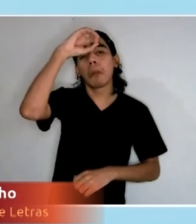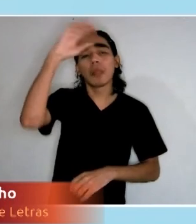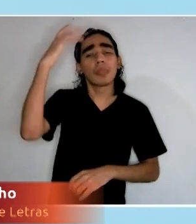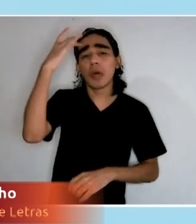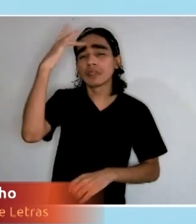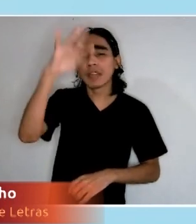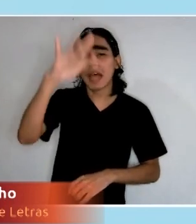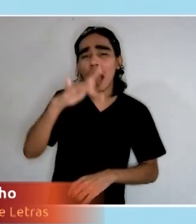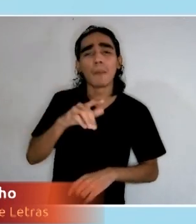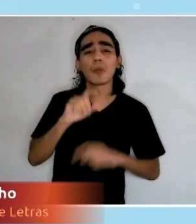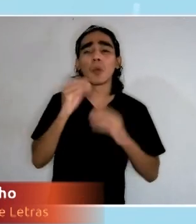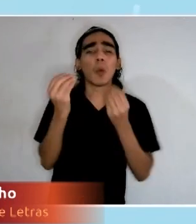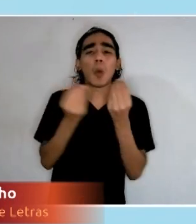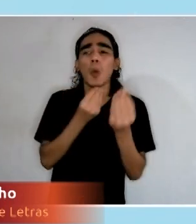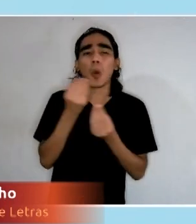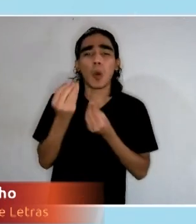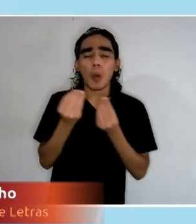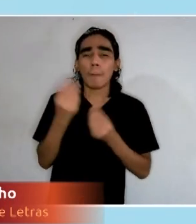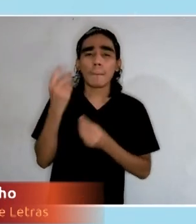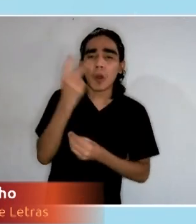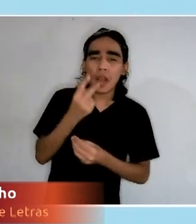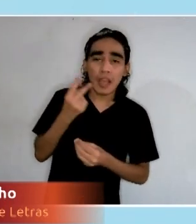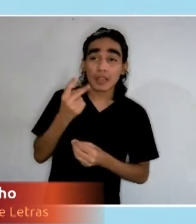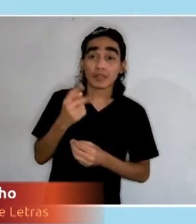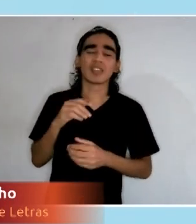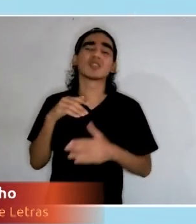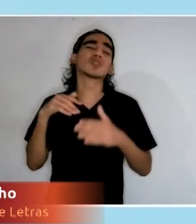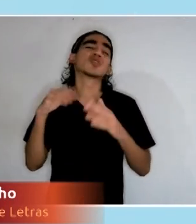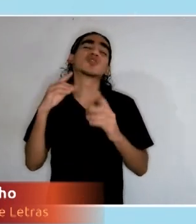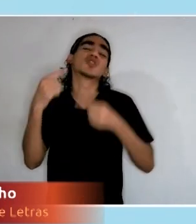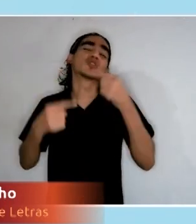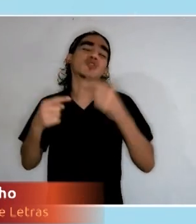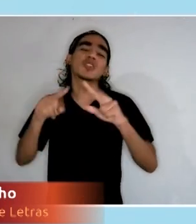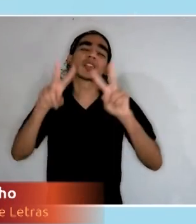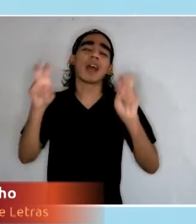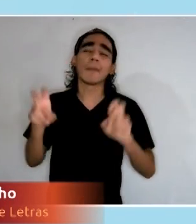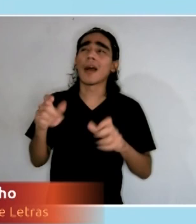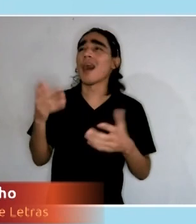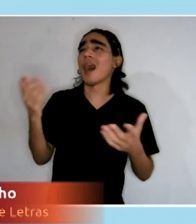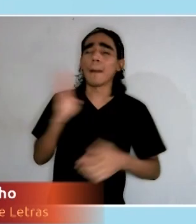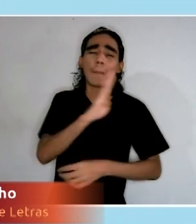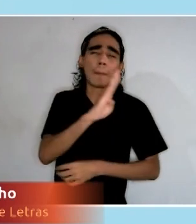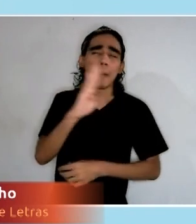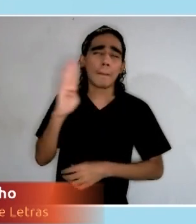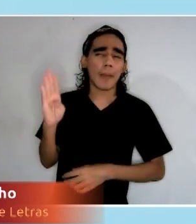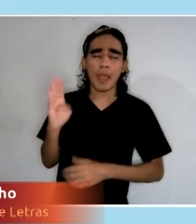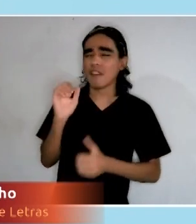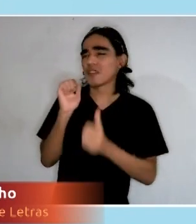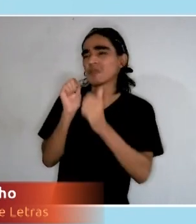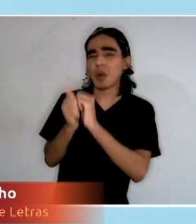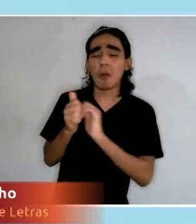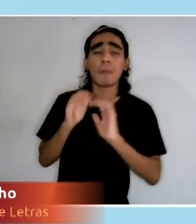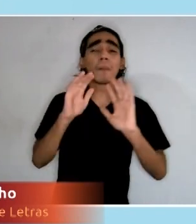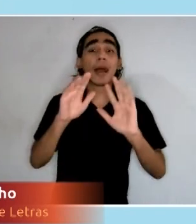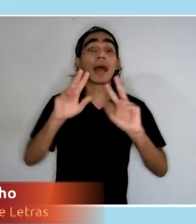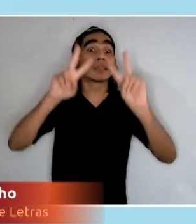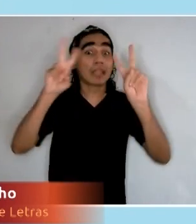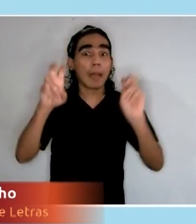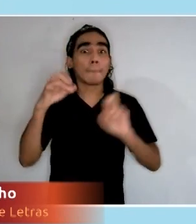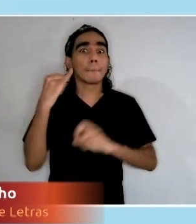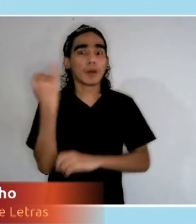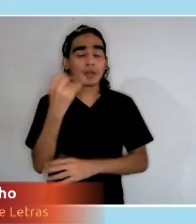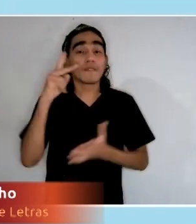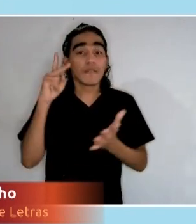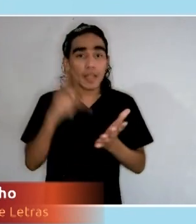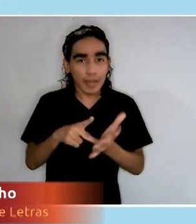muita besteira, né? Futebol, Big Brother, assuntos que não têm o mínimo interesse, e não discutimos aqueles assuntos